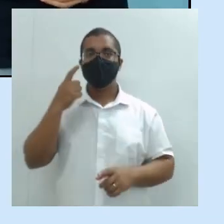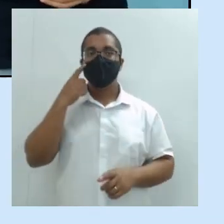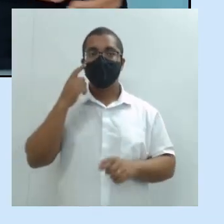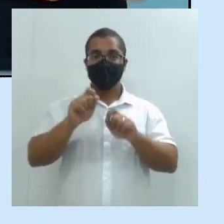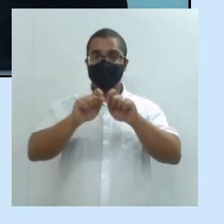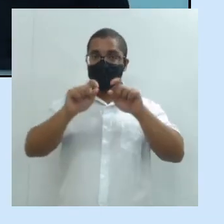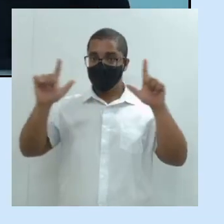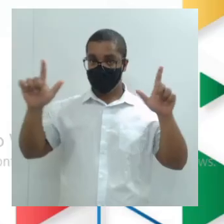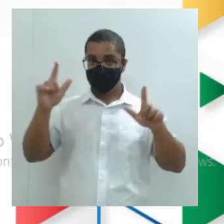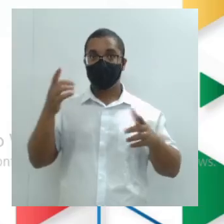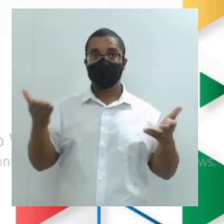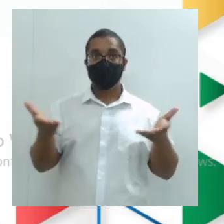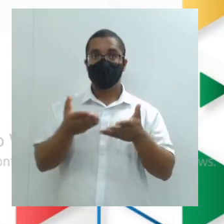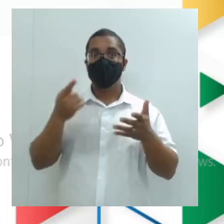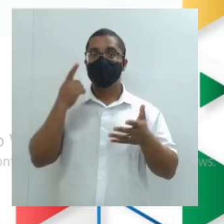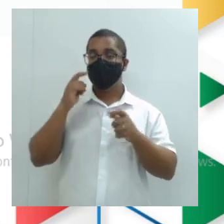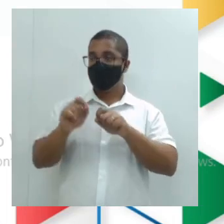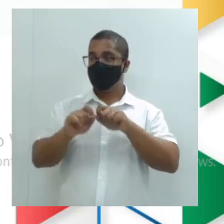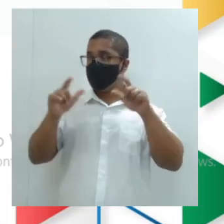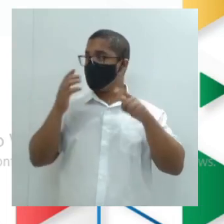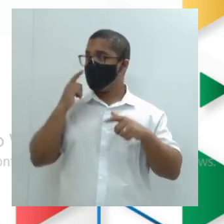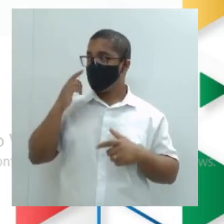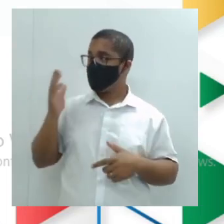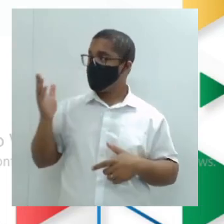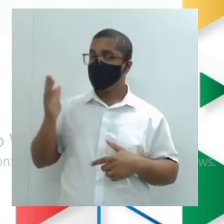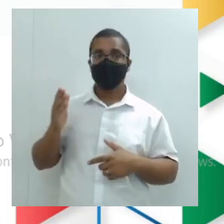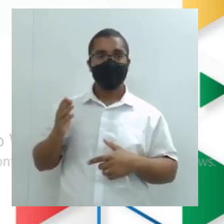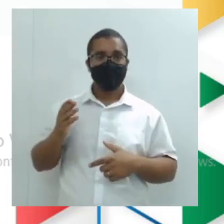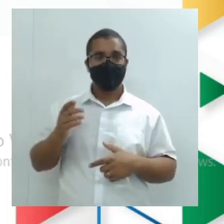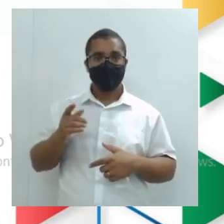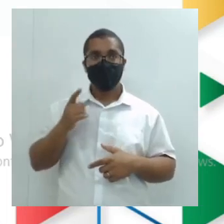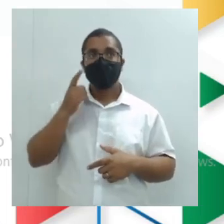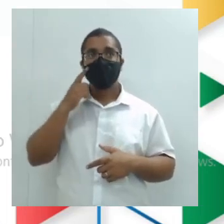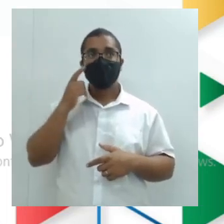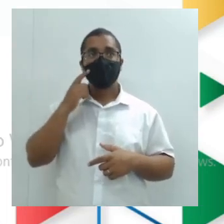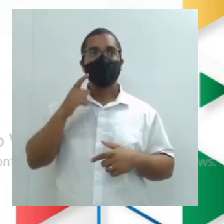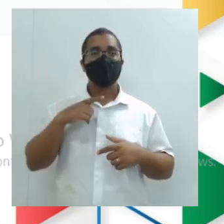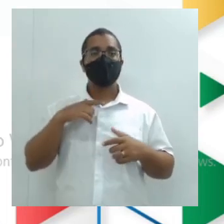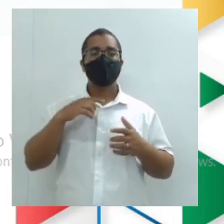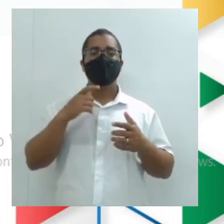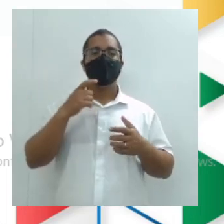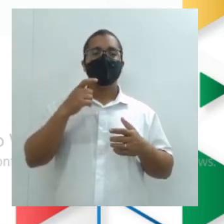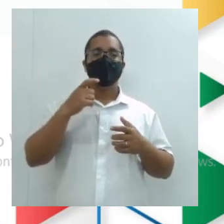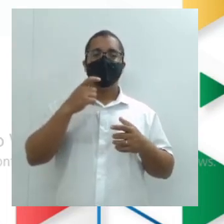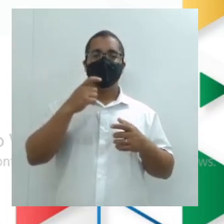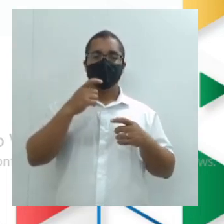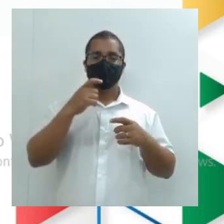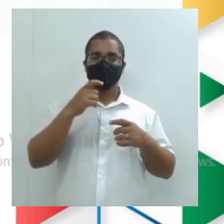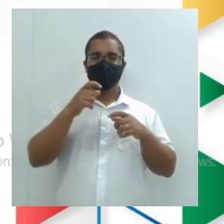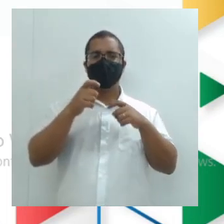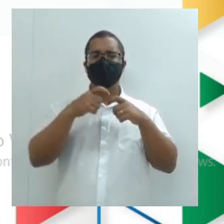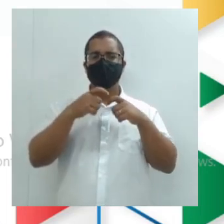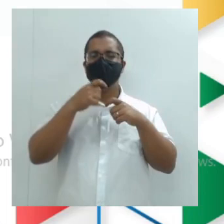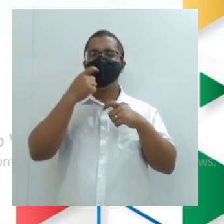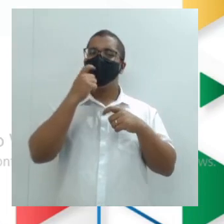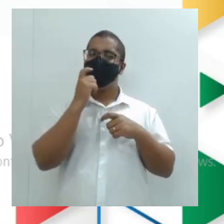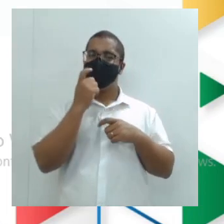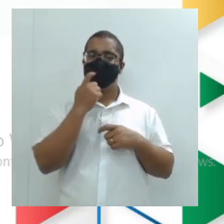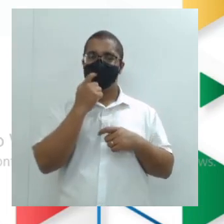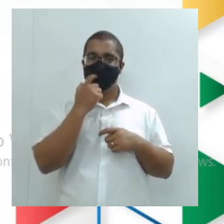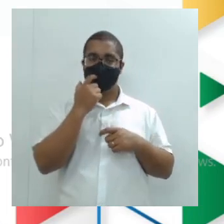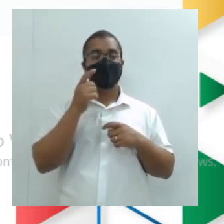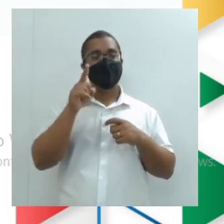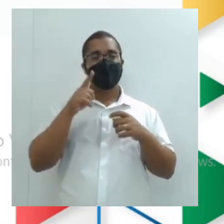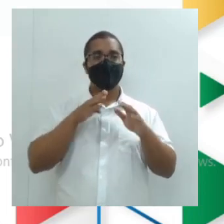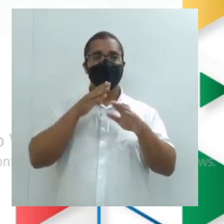vocês agora a nossa segunda questão, tá? O consultório do dentista fica em um prédio com 10 andares